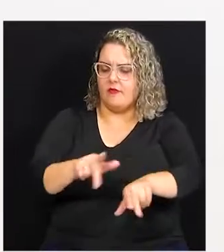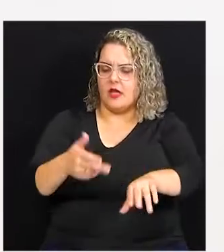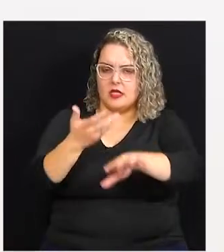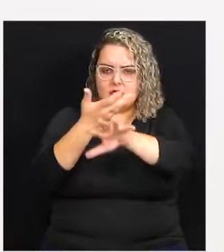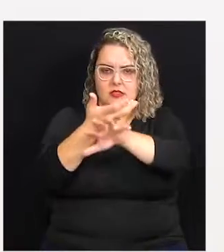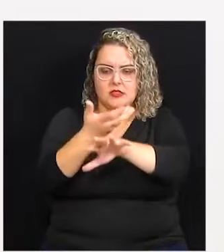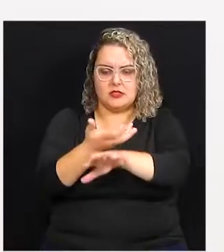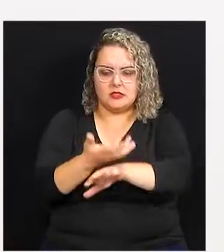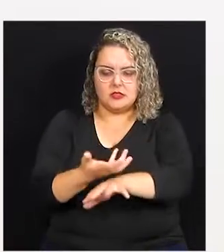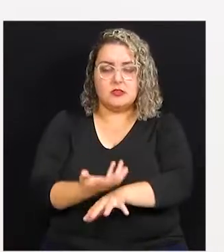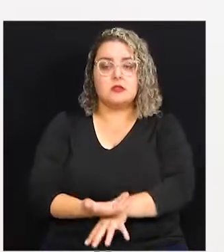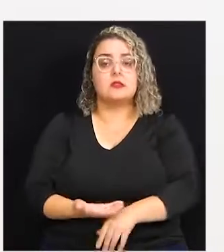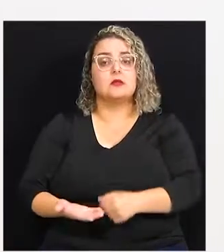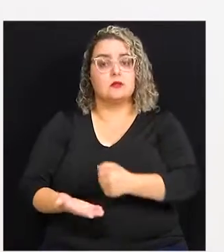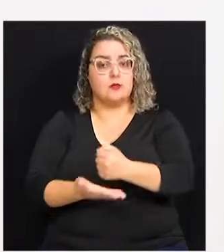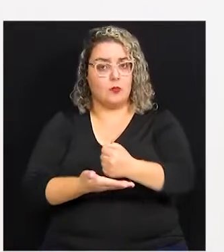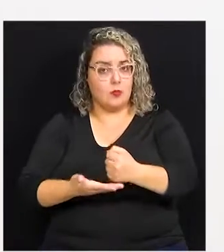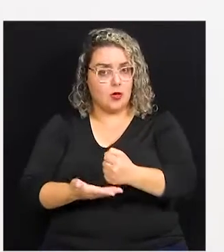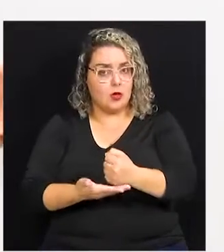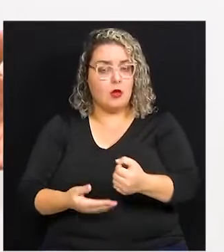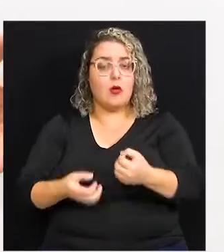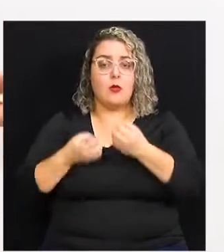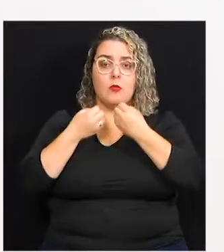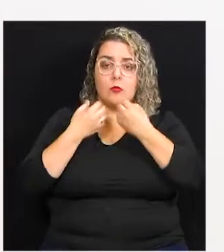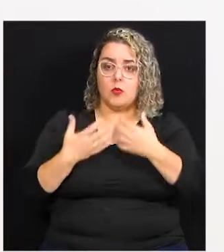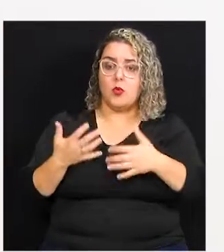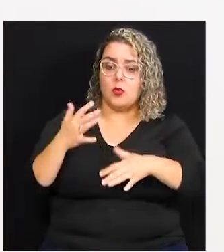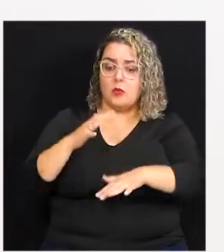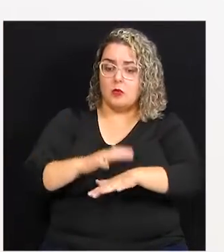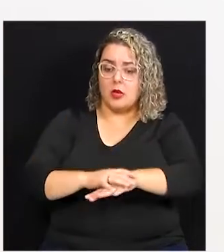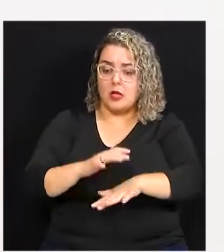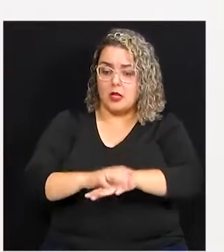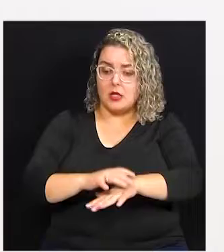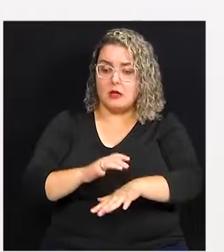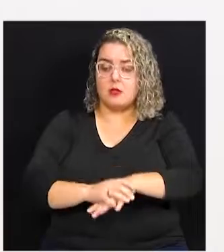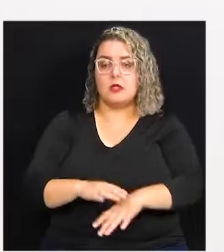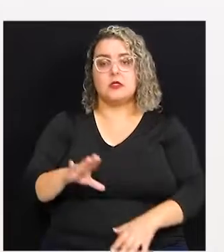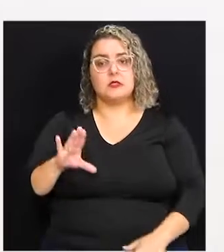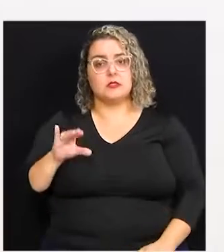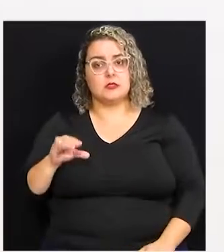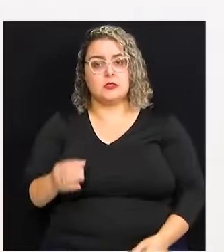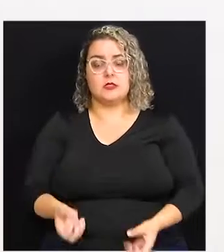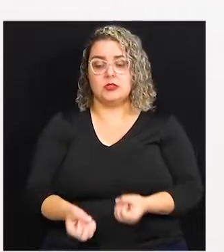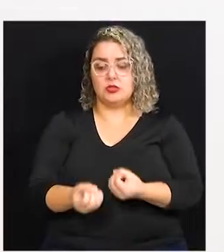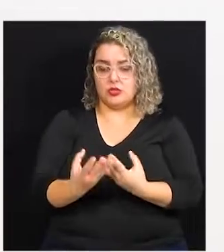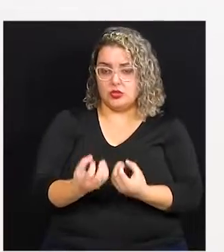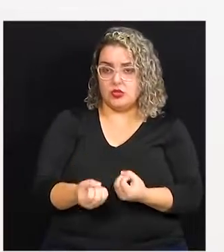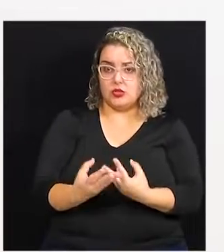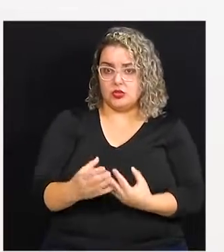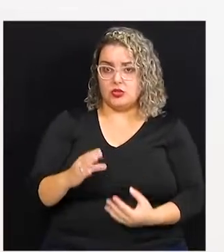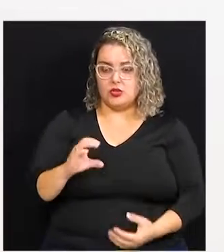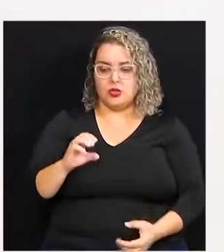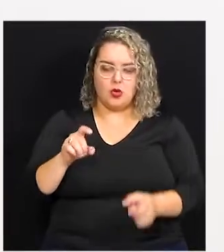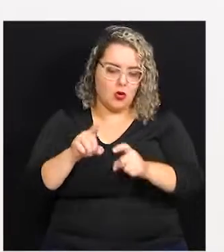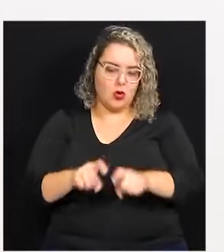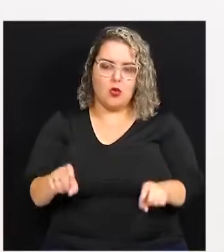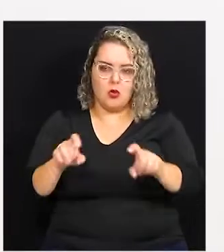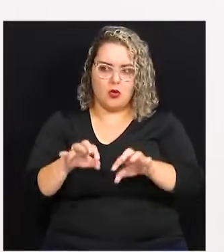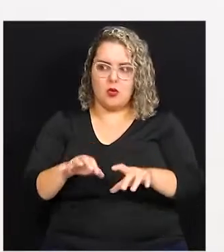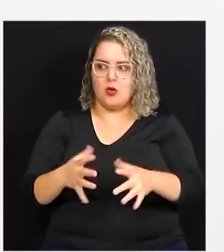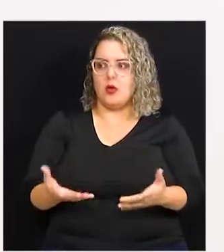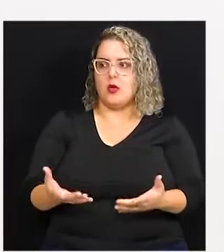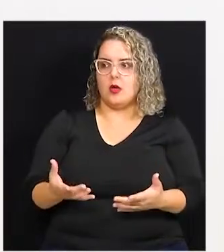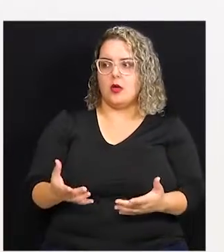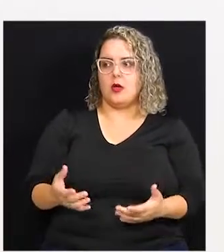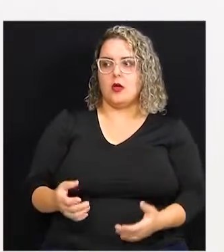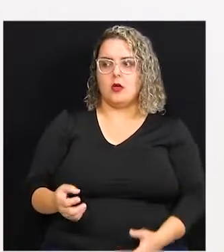interdisciplinar. Eles têm uma base muito boa em matemática e ciência de dados, que eu chamo de computação, machine